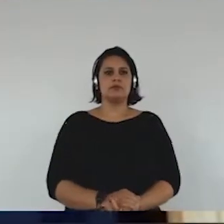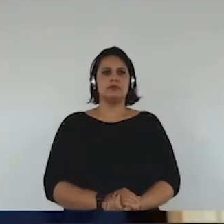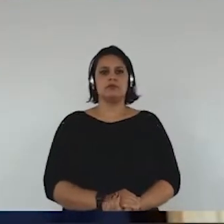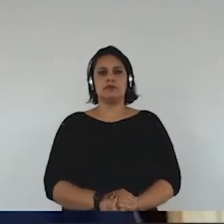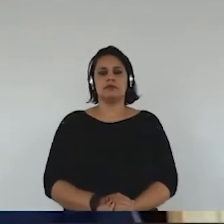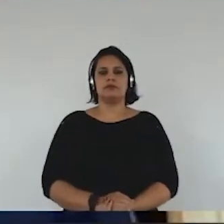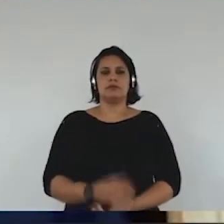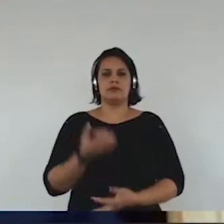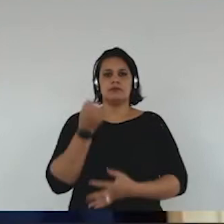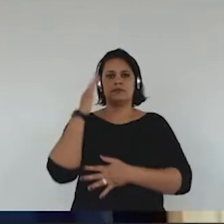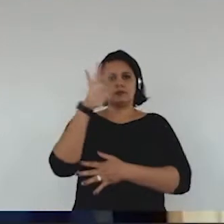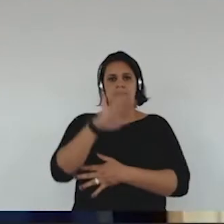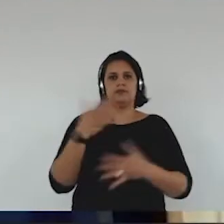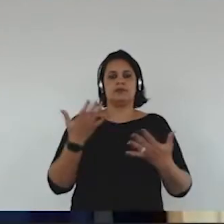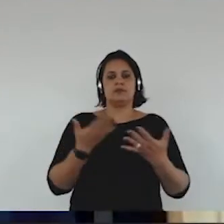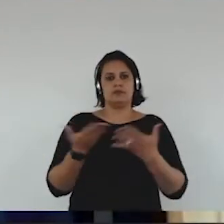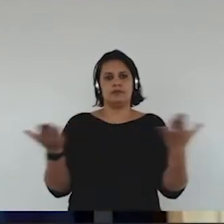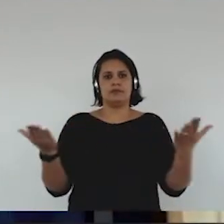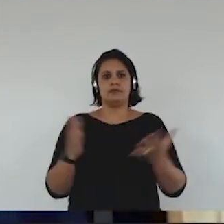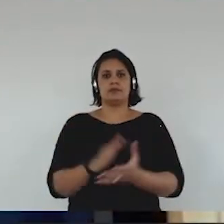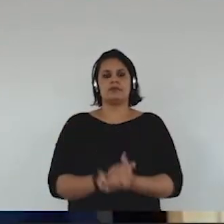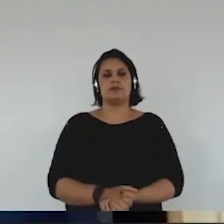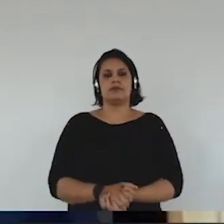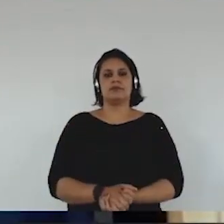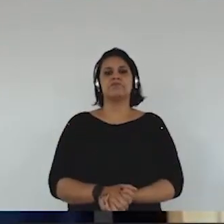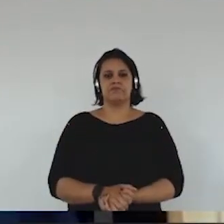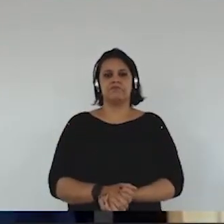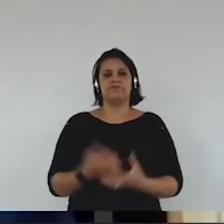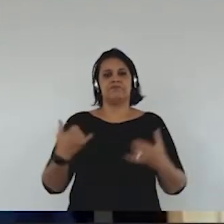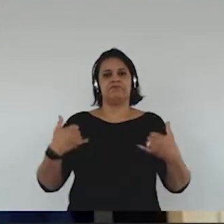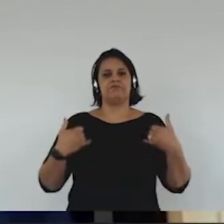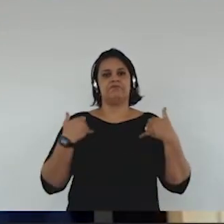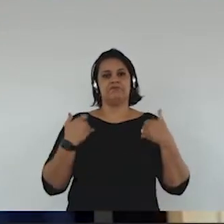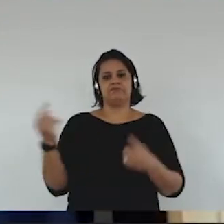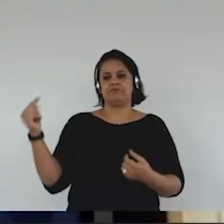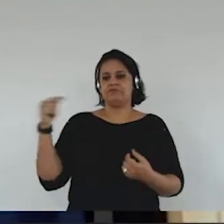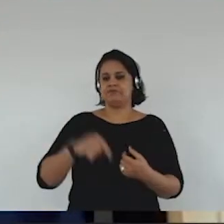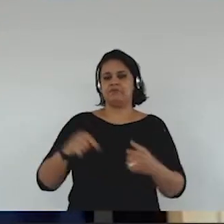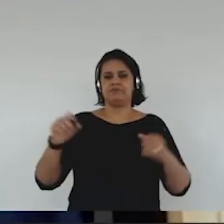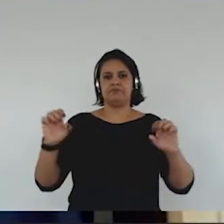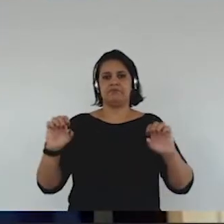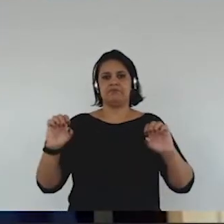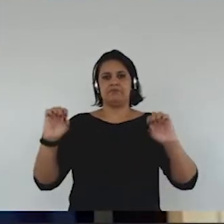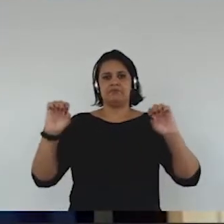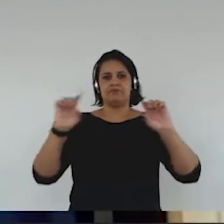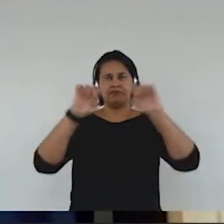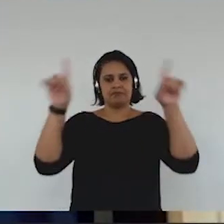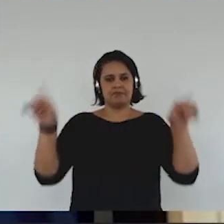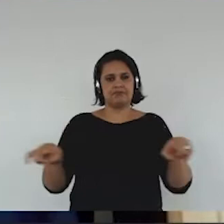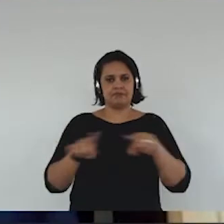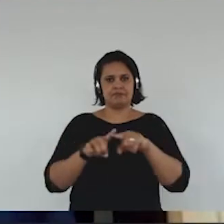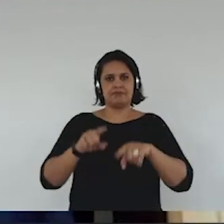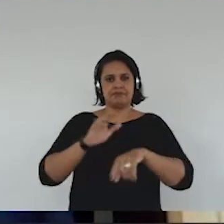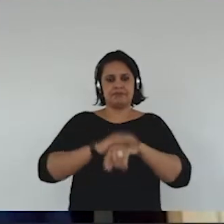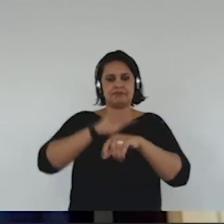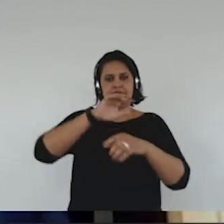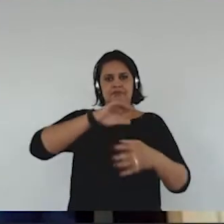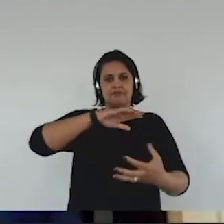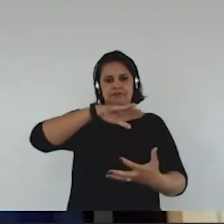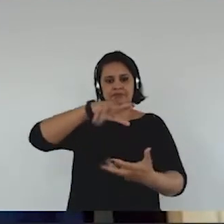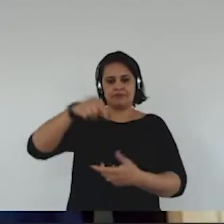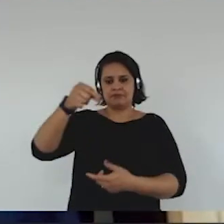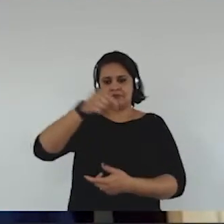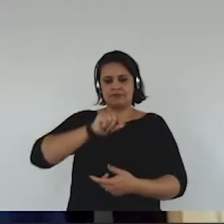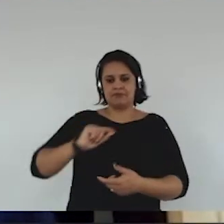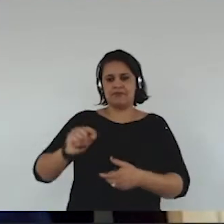Boa tarde a todos. É uma honra ser moderador deste painel no maior evento jurídico digital já realizado no mundo pela OAB,